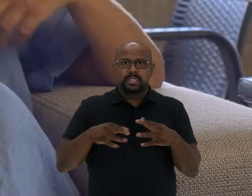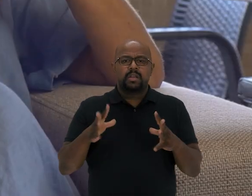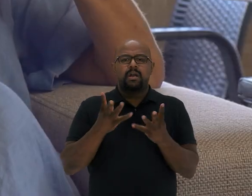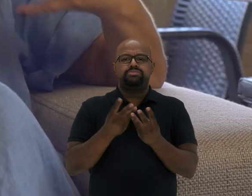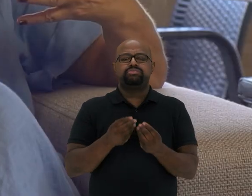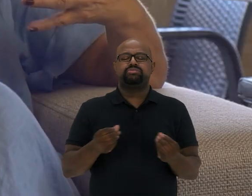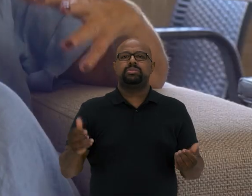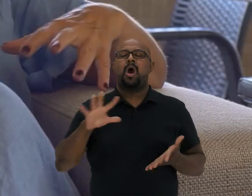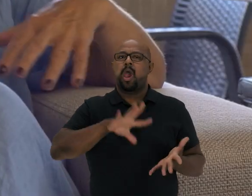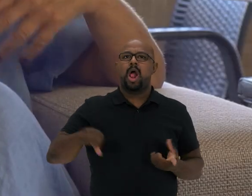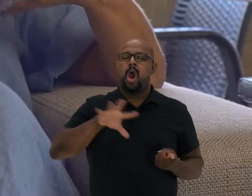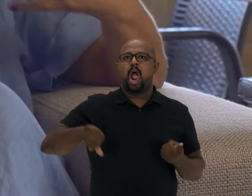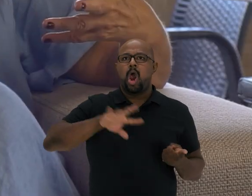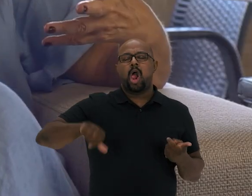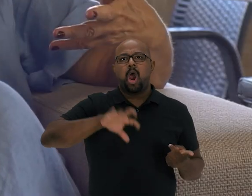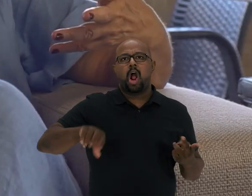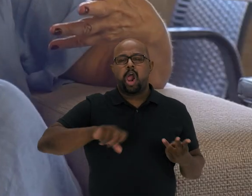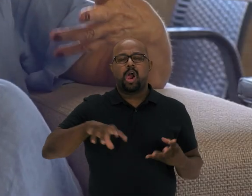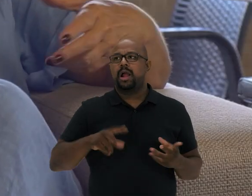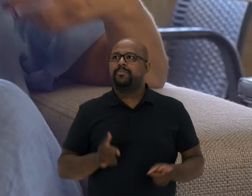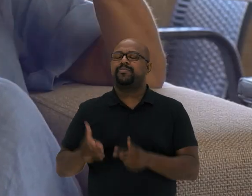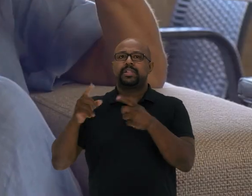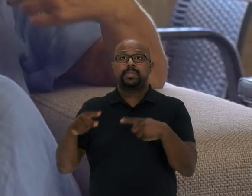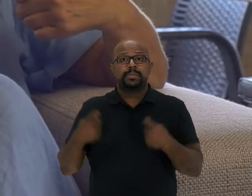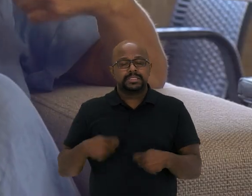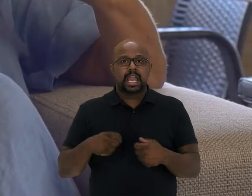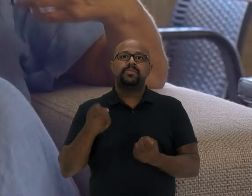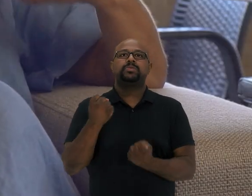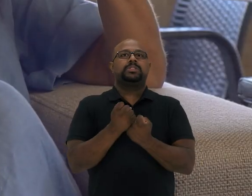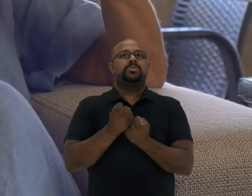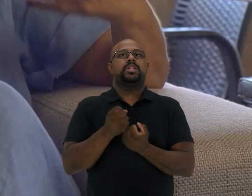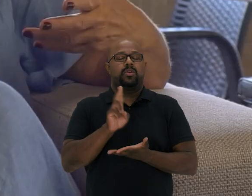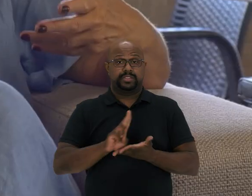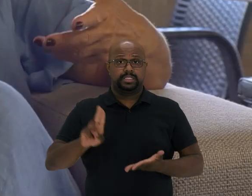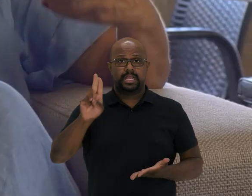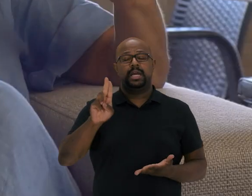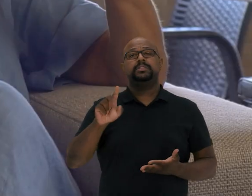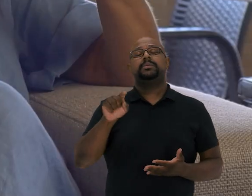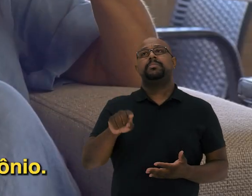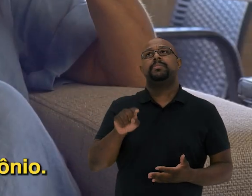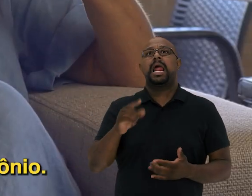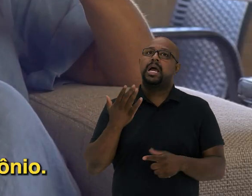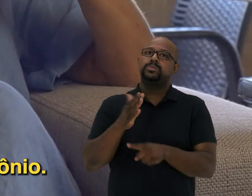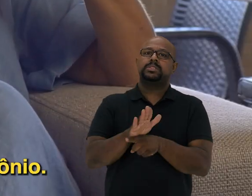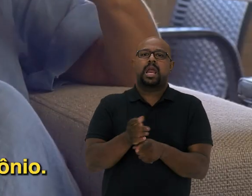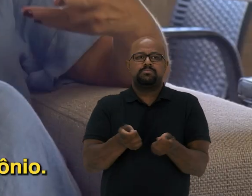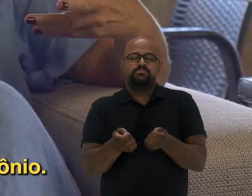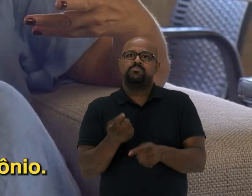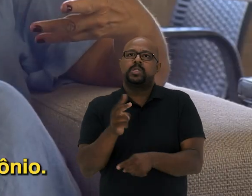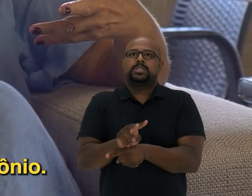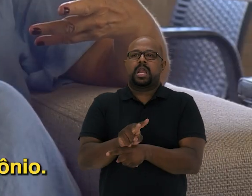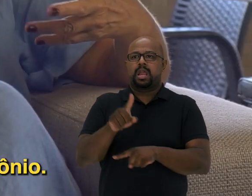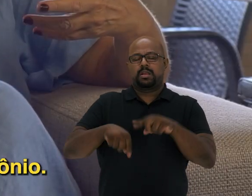estava sendo depauperado, que estava havendo muito contrabando, e ele precisava do auxílio da universidade para ajudar a